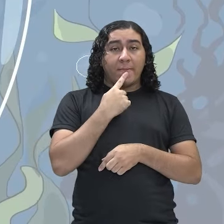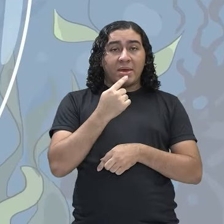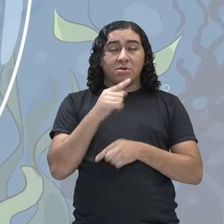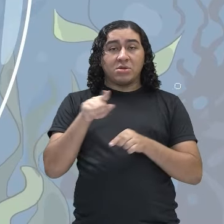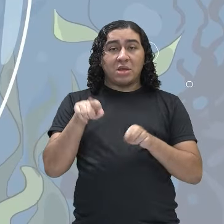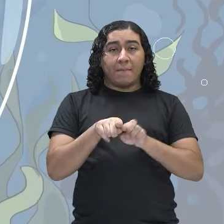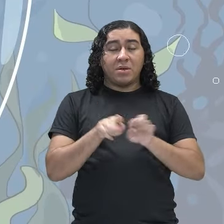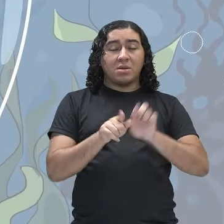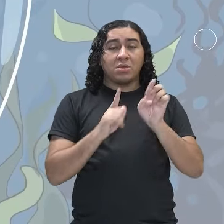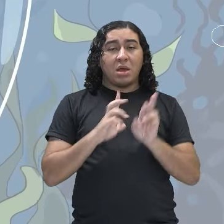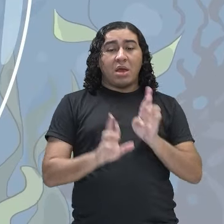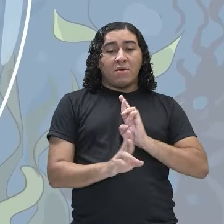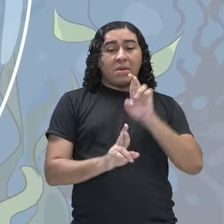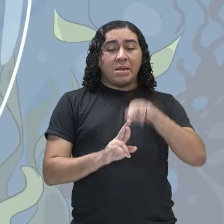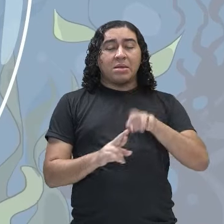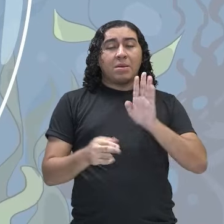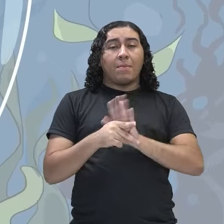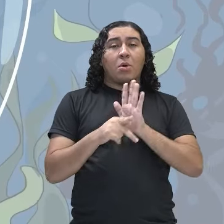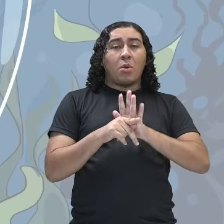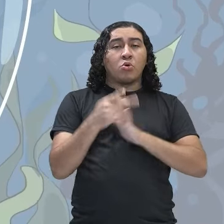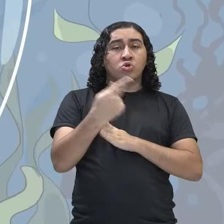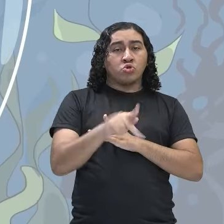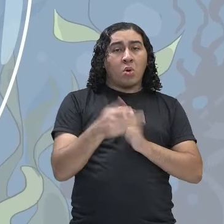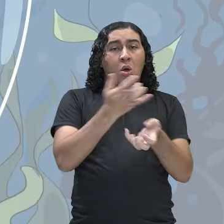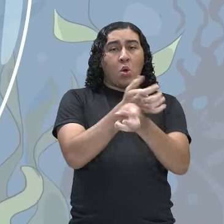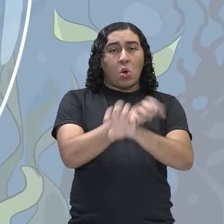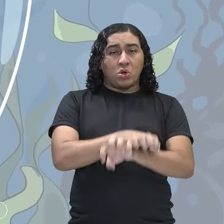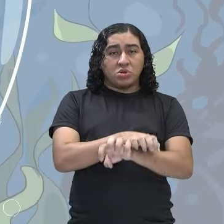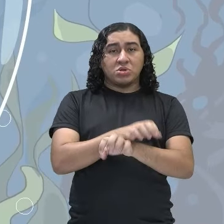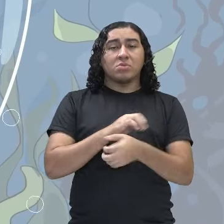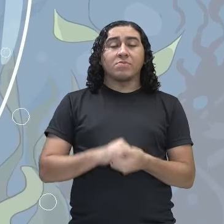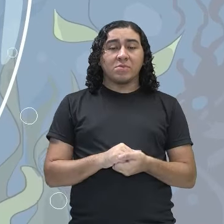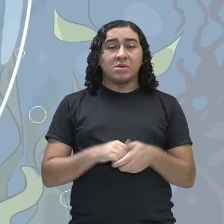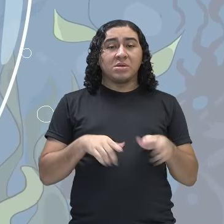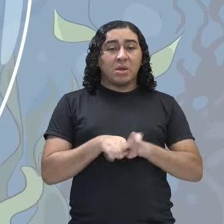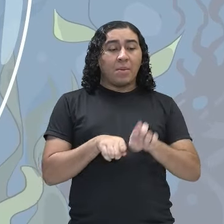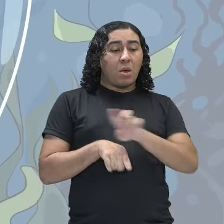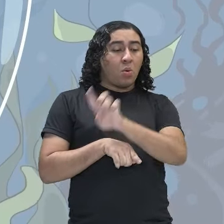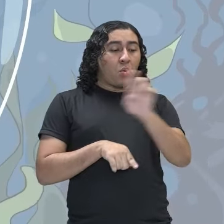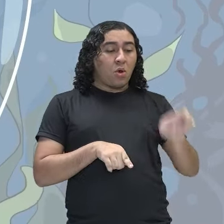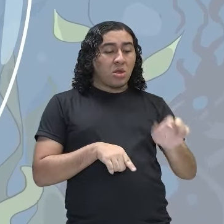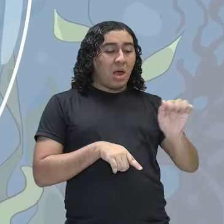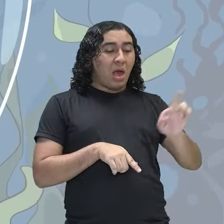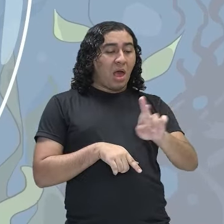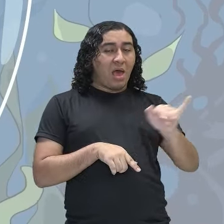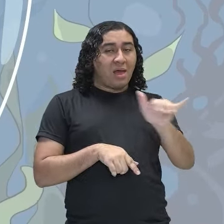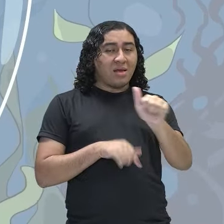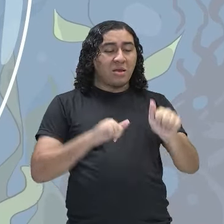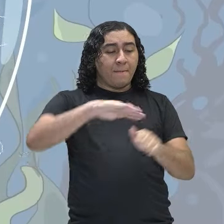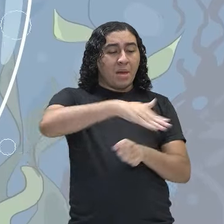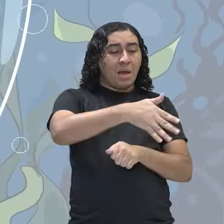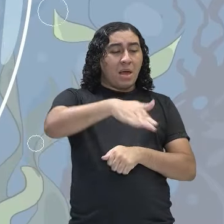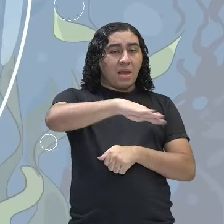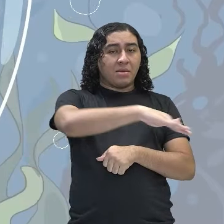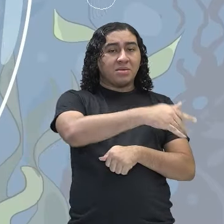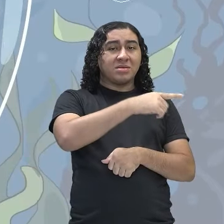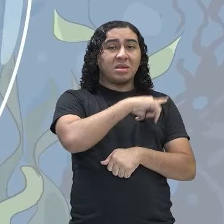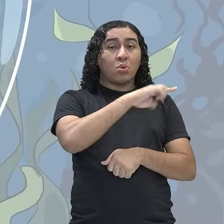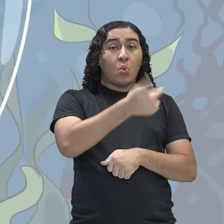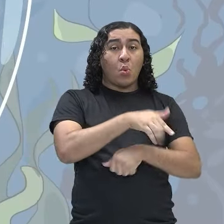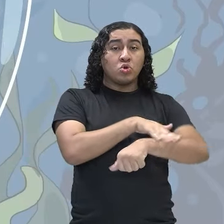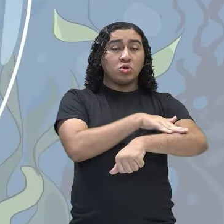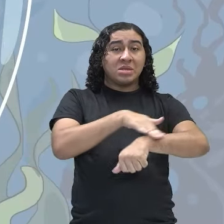com as espécies que tem ali o seu tecido ósseo, e a arraia, né, que tem ali o tecido cartilaginoso, né? Então a